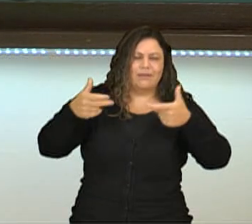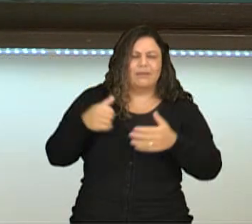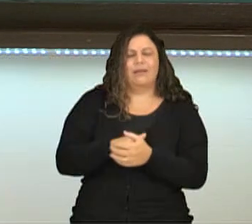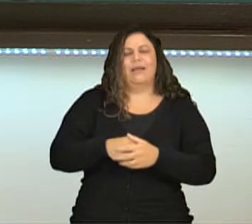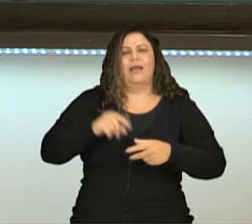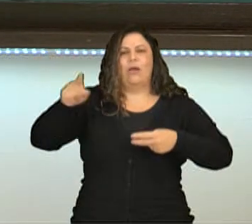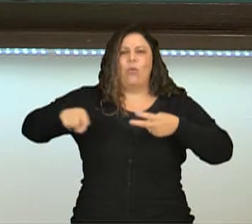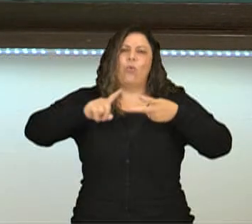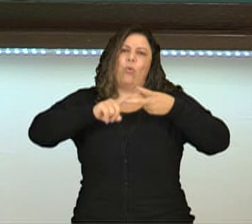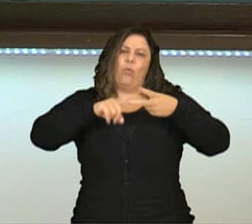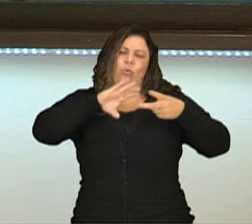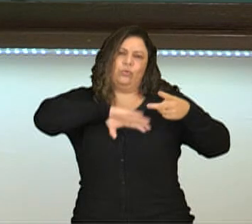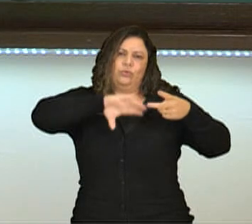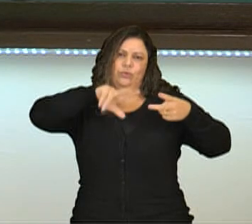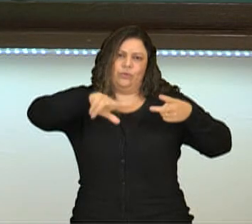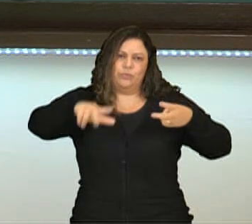Portugal,